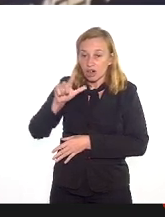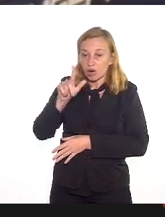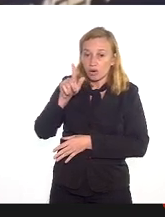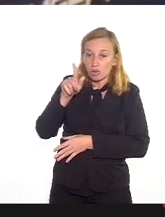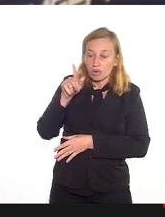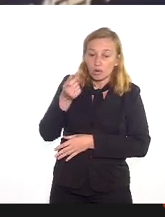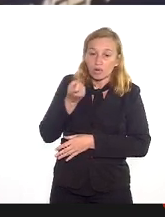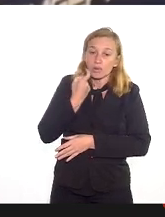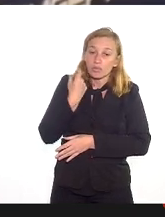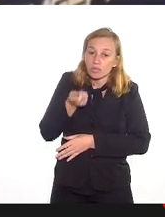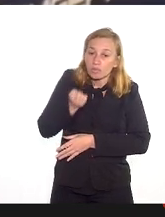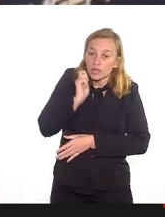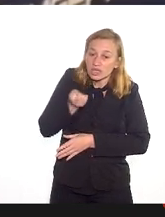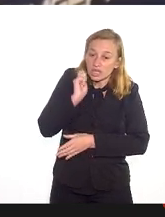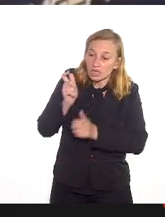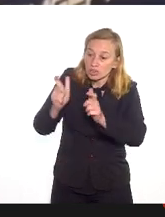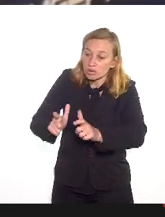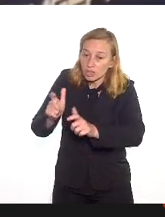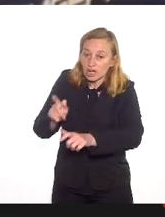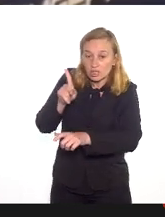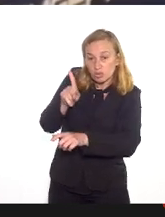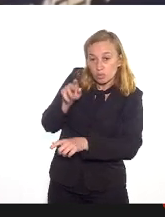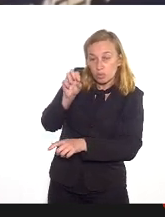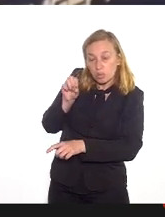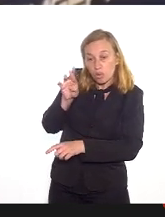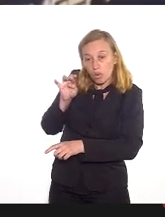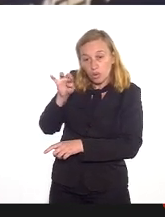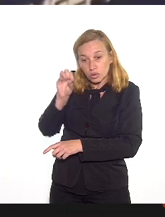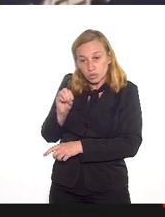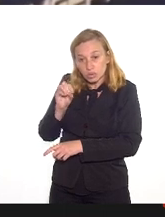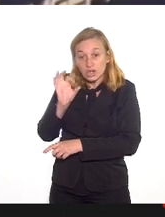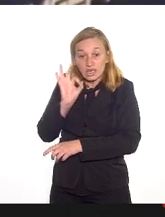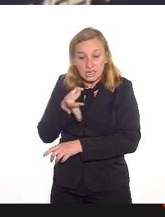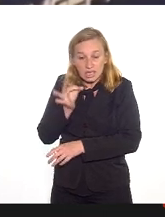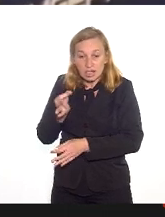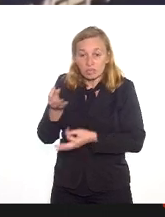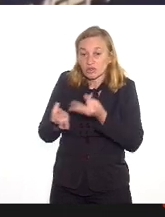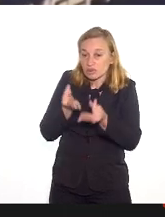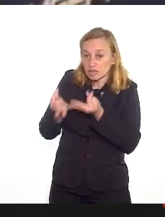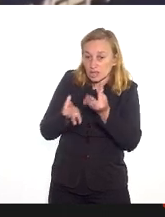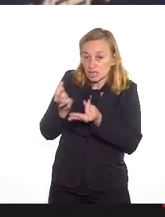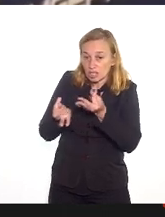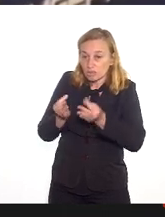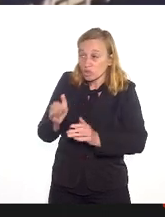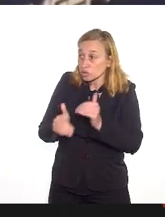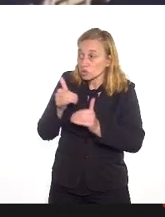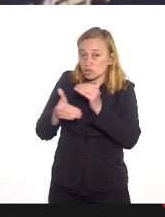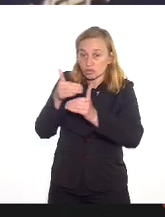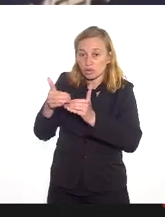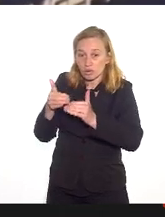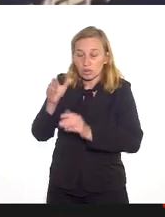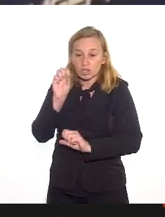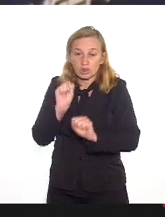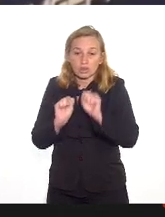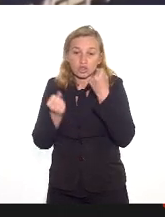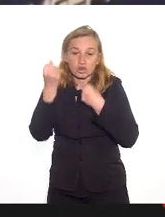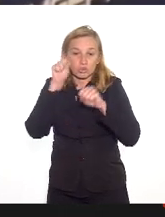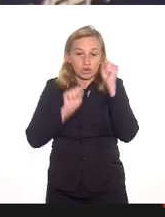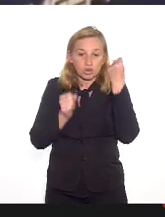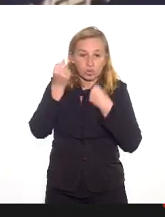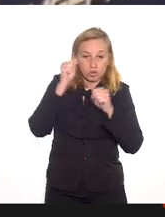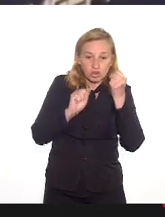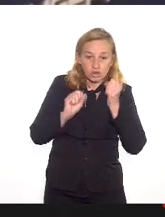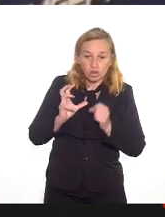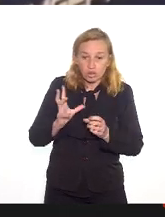lá nessa região do porto, justamente para fazer o tratamento, o beneficiamento e desenvolver uma indústria de